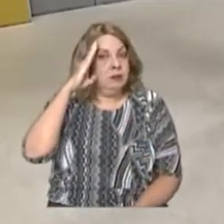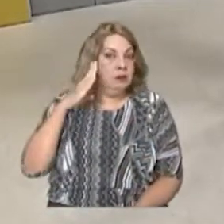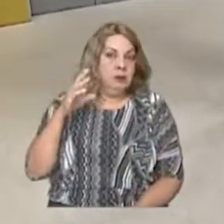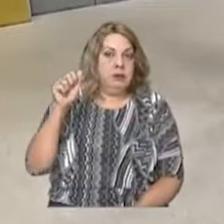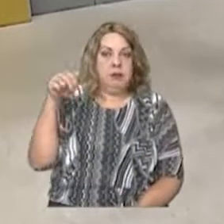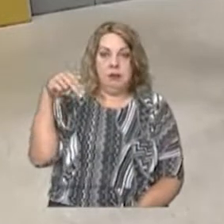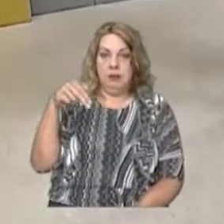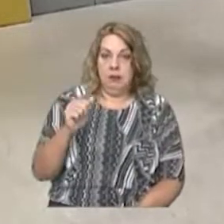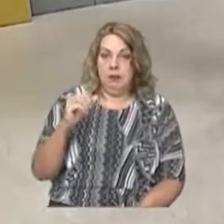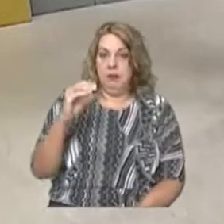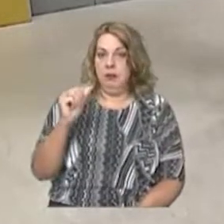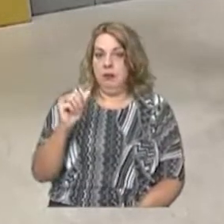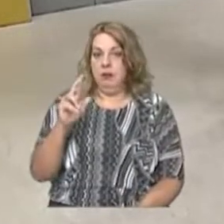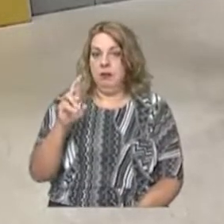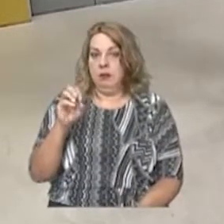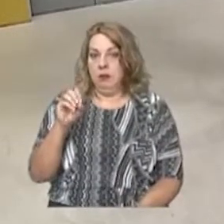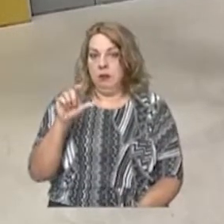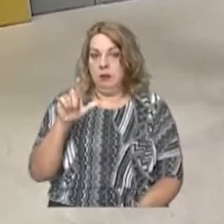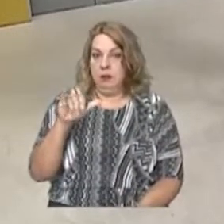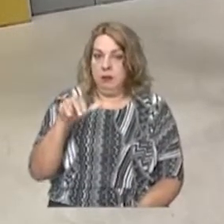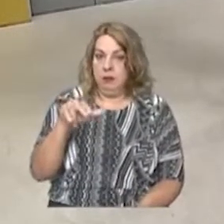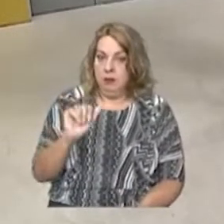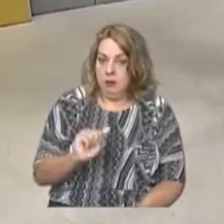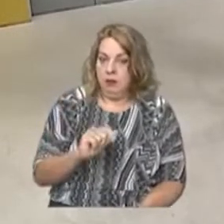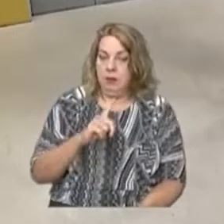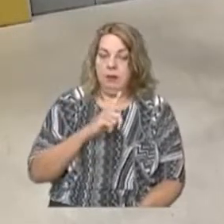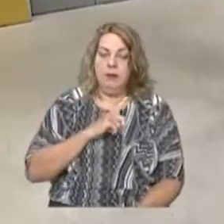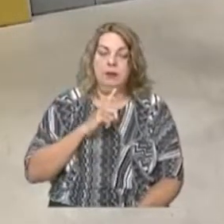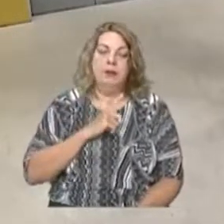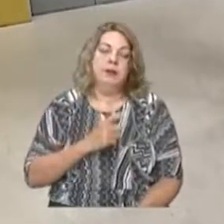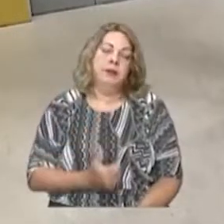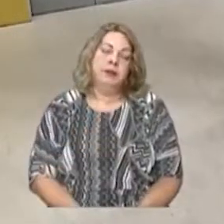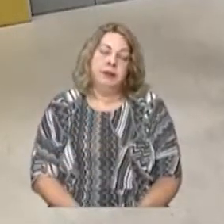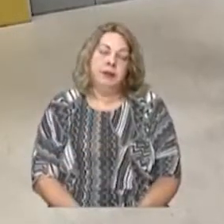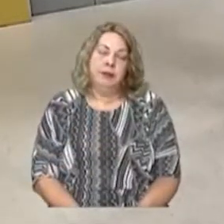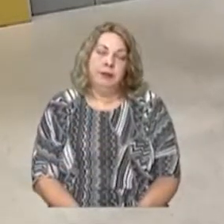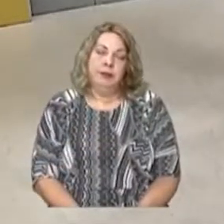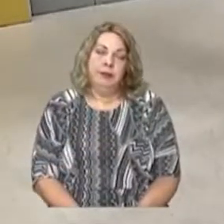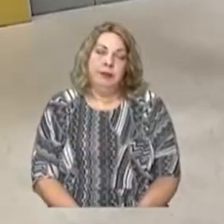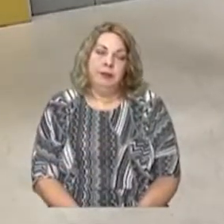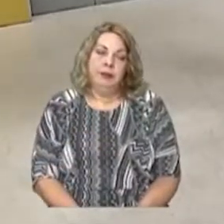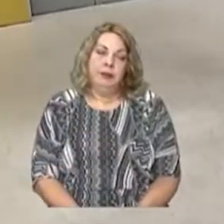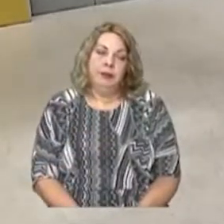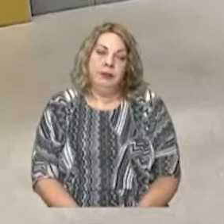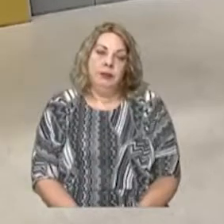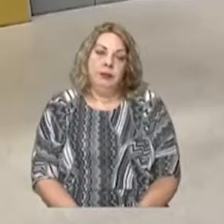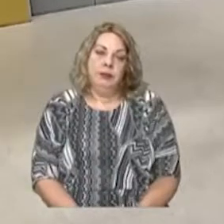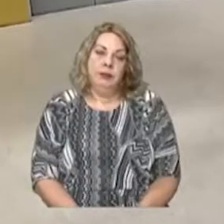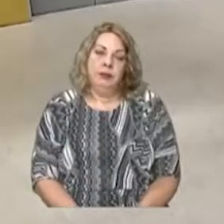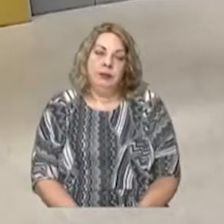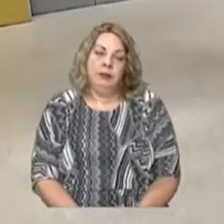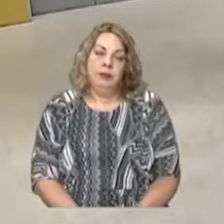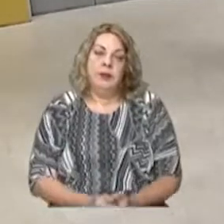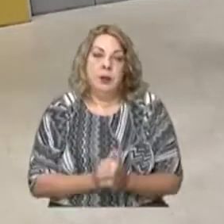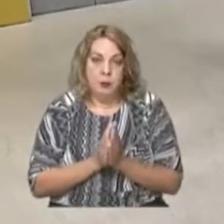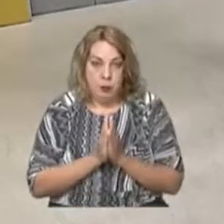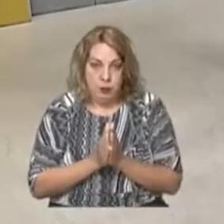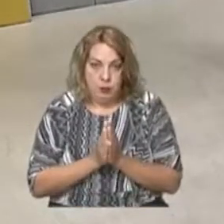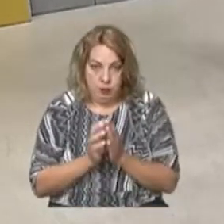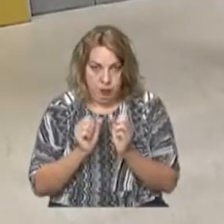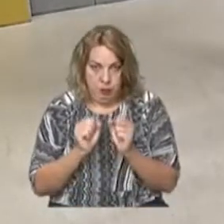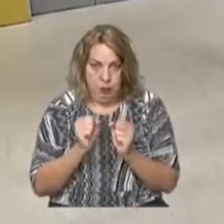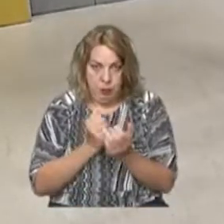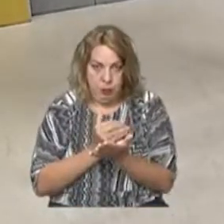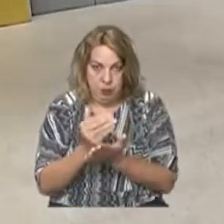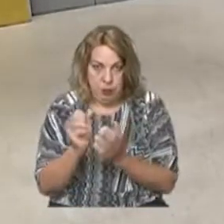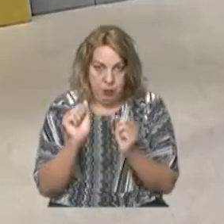e representante da SES Gestão Auditores Independentes SS, a Ana Carolina. Eu volto com a Ana aqui. Ana, por favor, já podemos